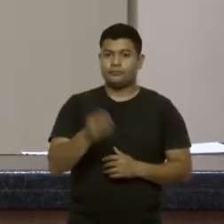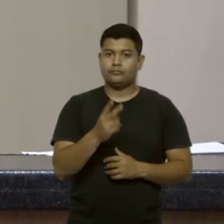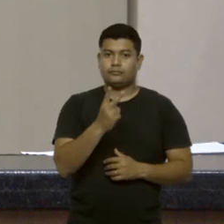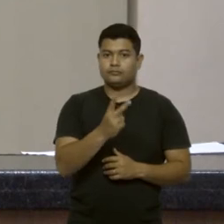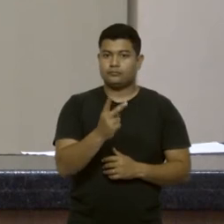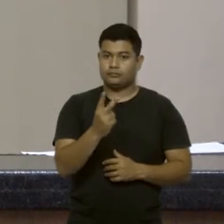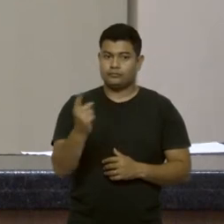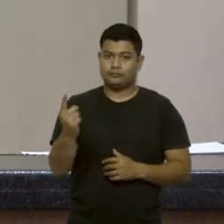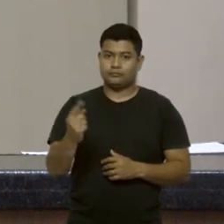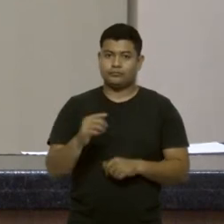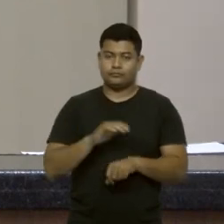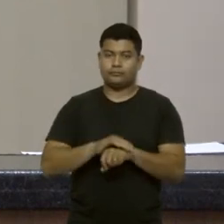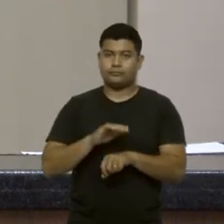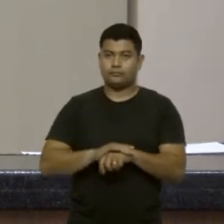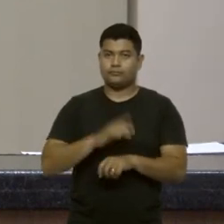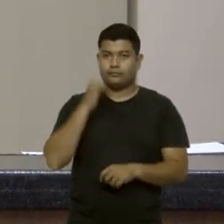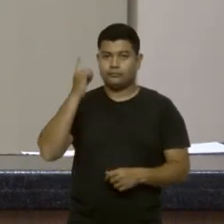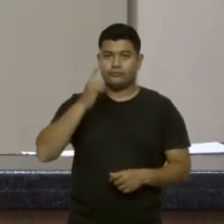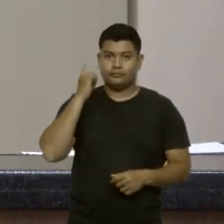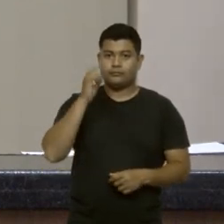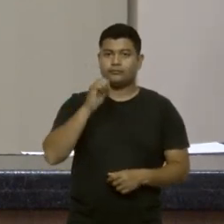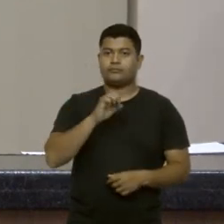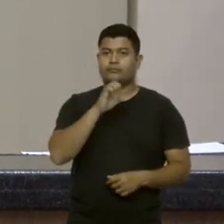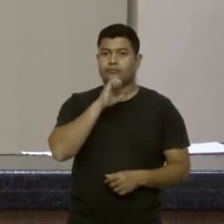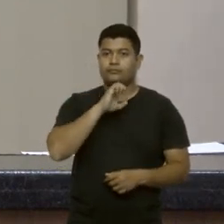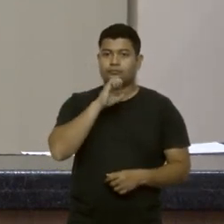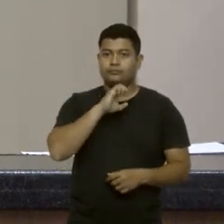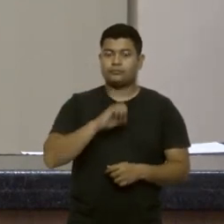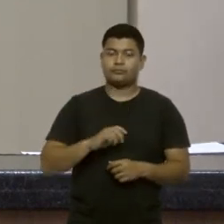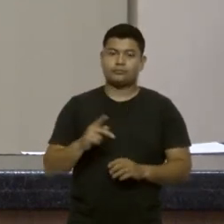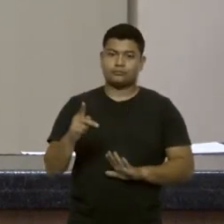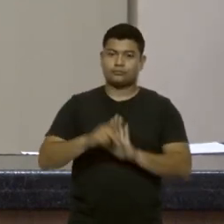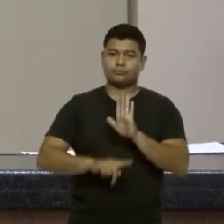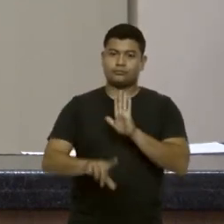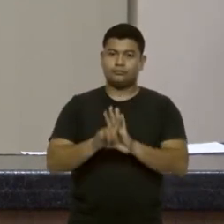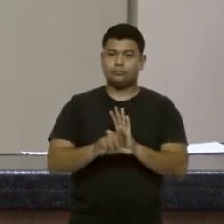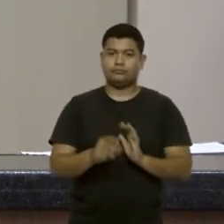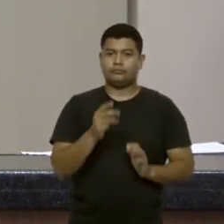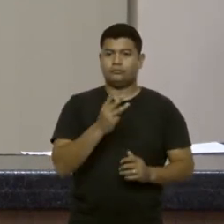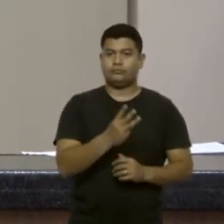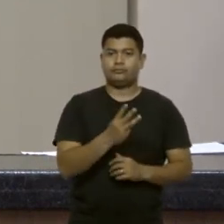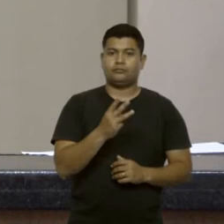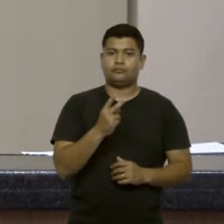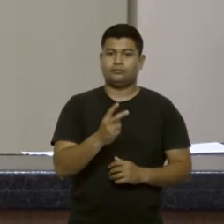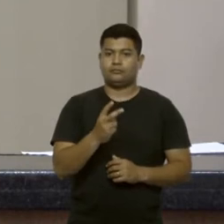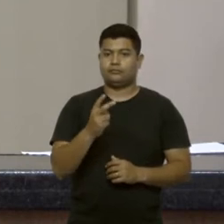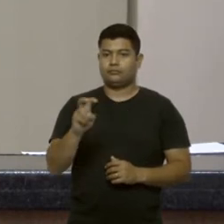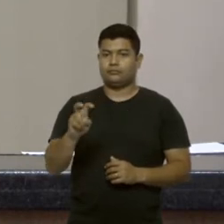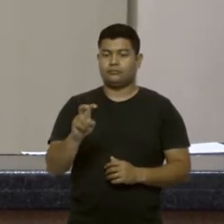311.2/2021, autor deputado Felipe Estevo. Projeto de Lei